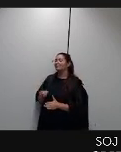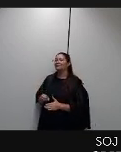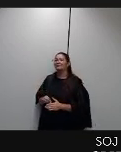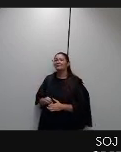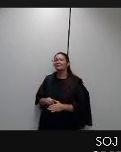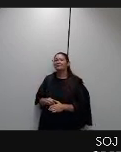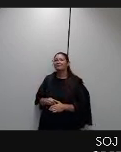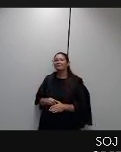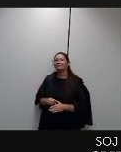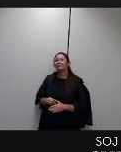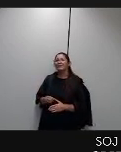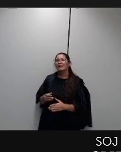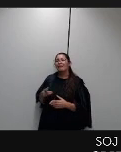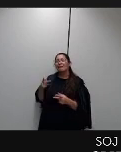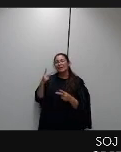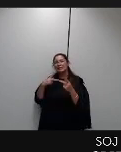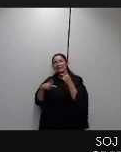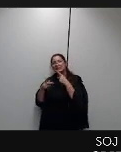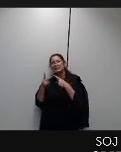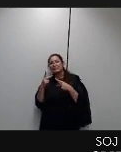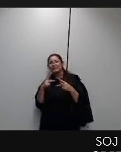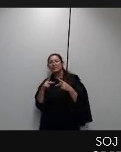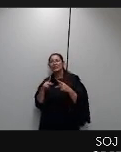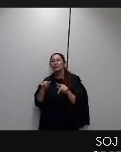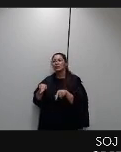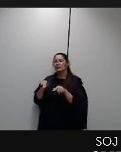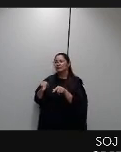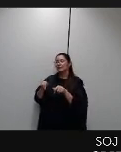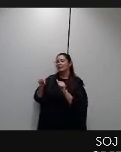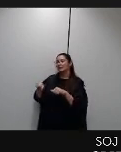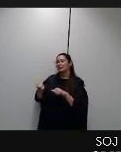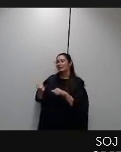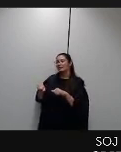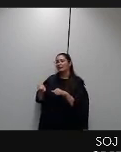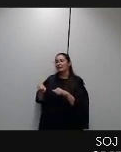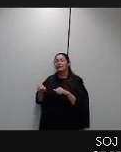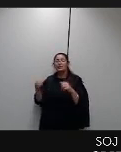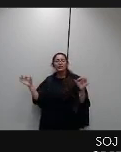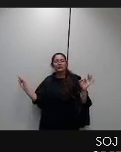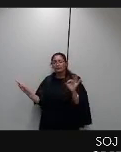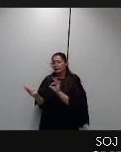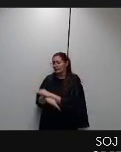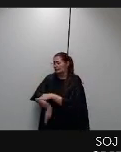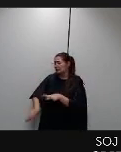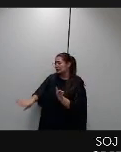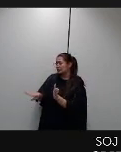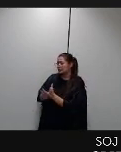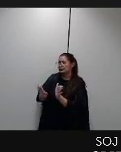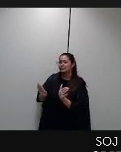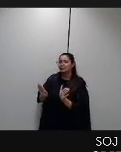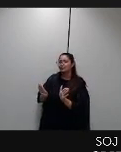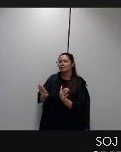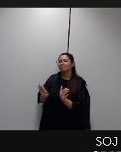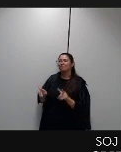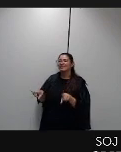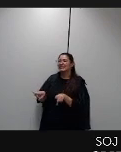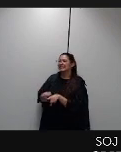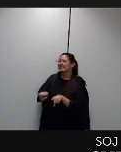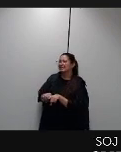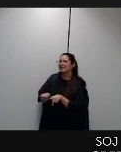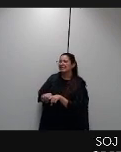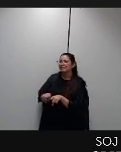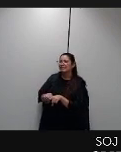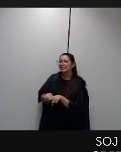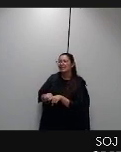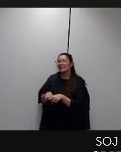na ocasião de ver escuro aqui mas certamente isso vai acabar chegando também Cabe a mais